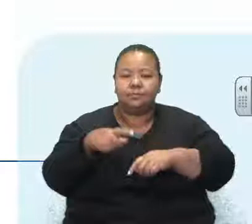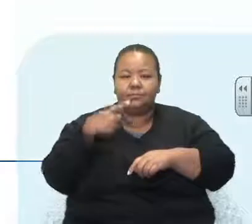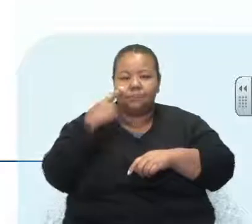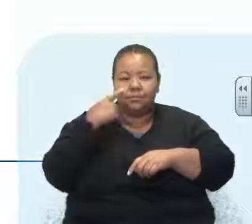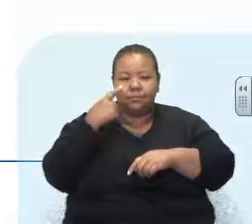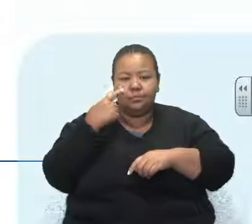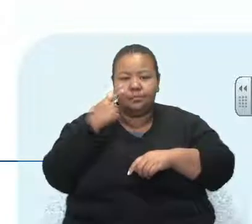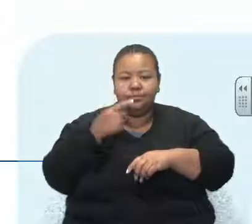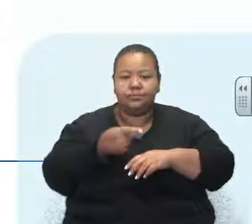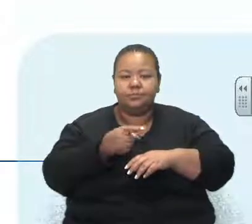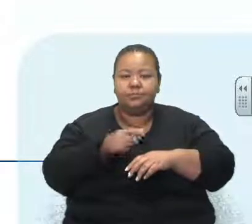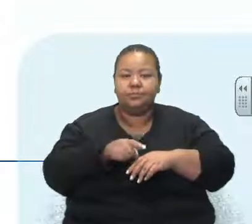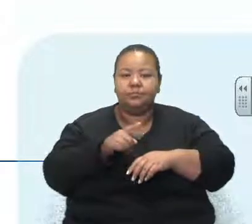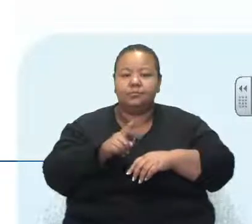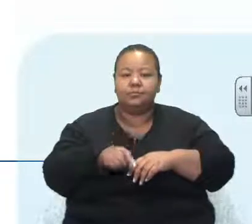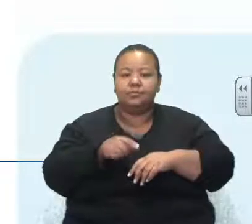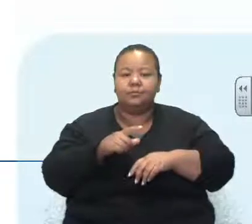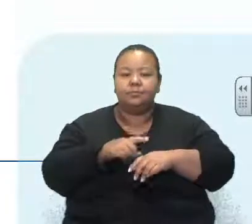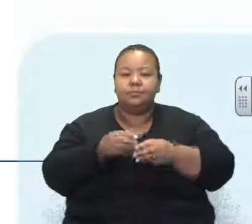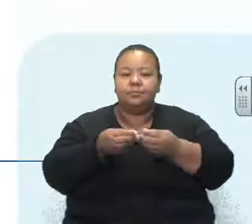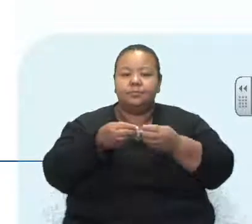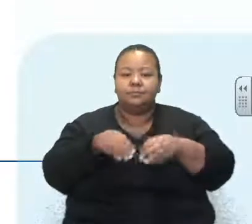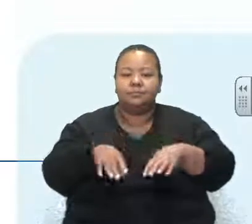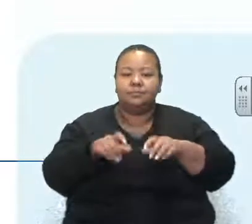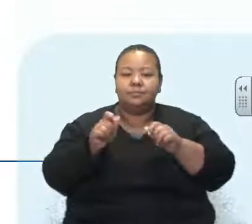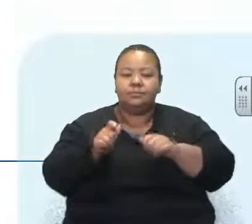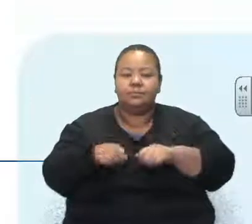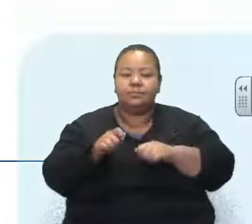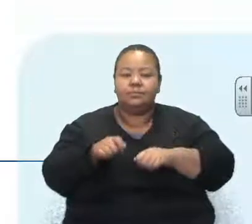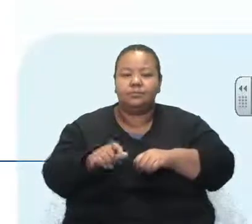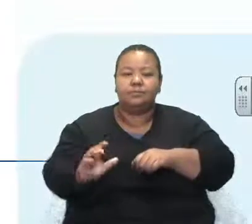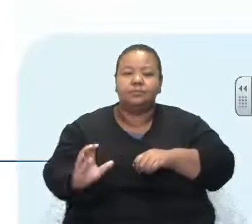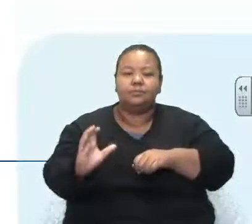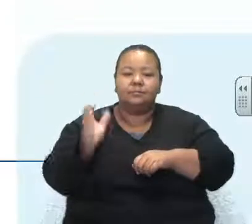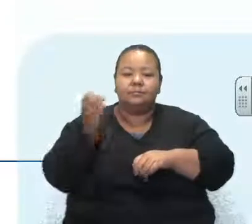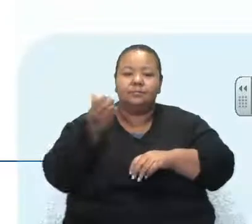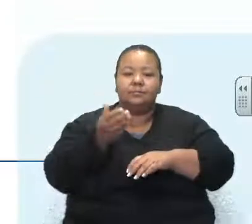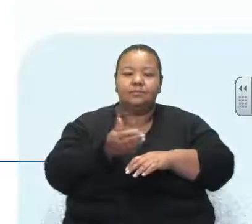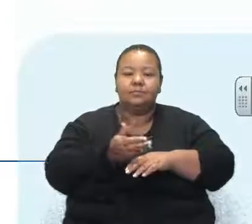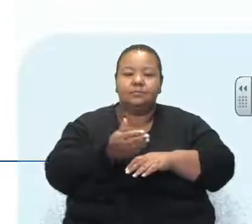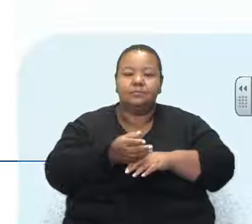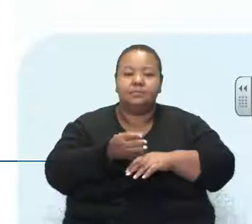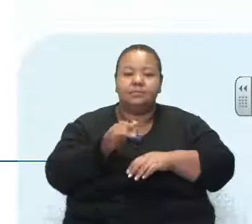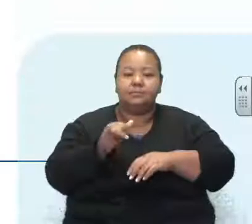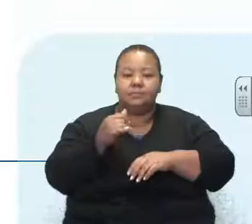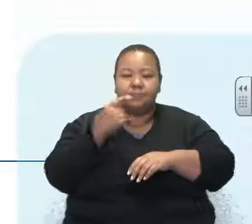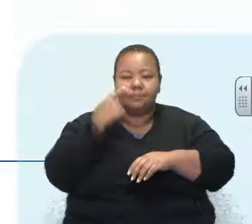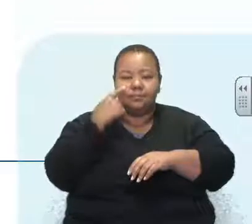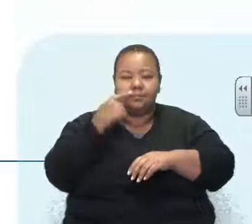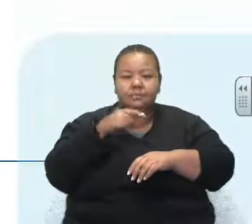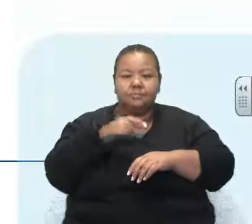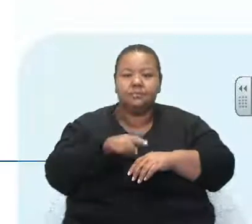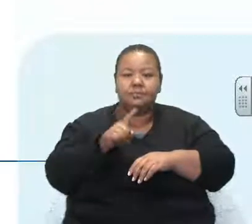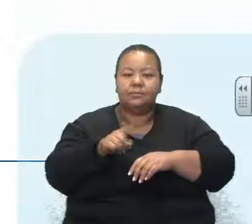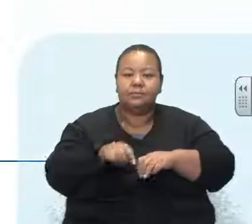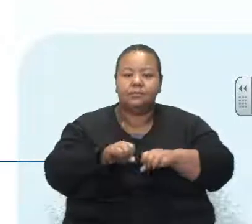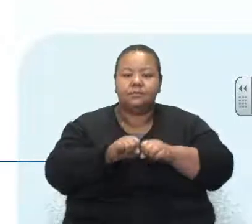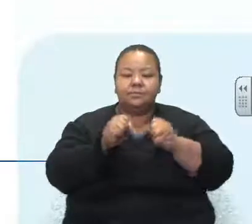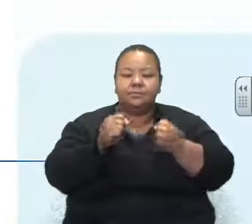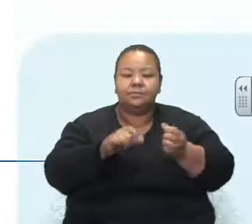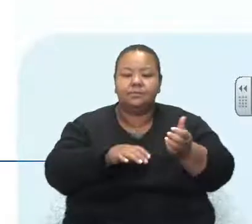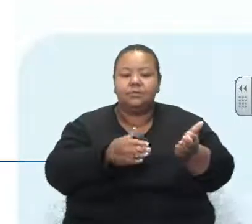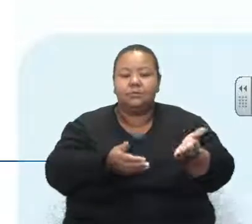considerar esses prejuízos que possam vir a acontecer. Então, se eu considero essas avarias no